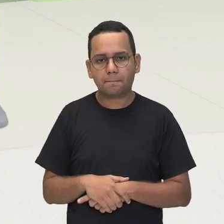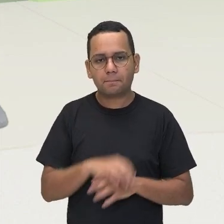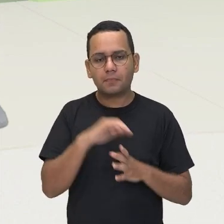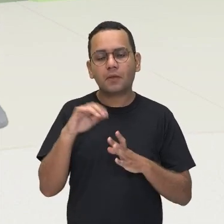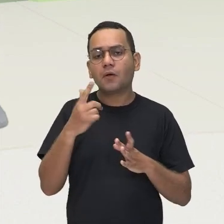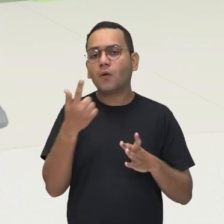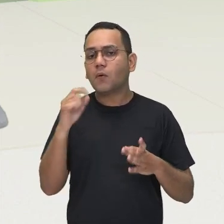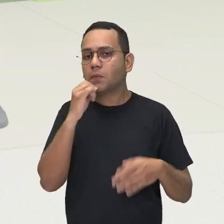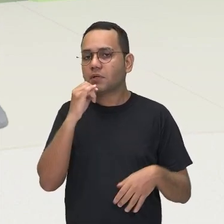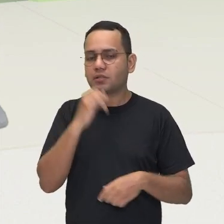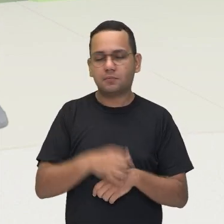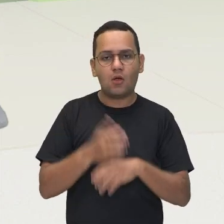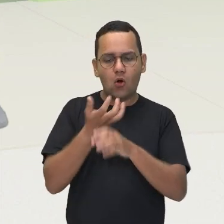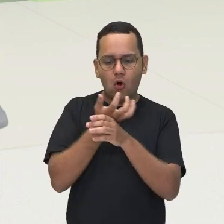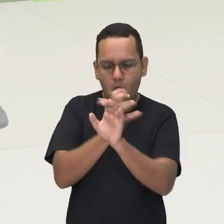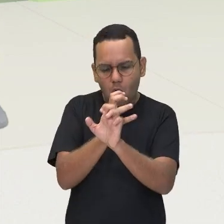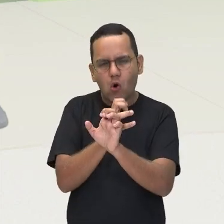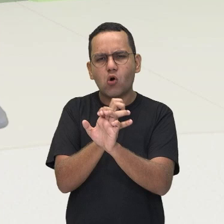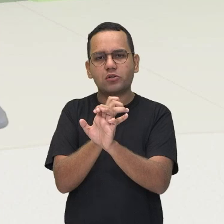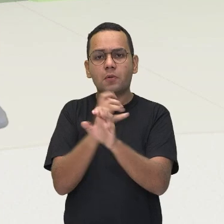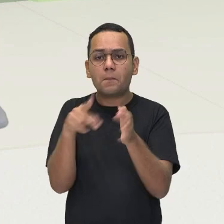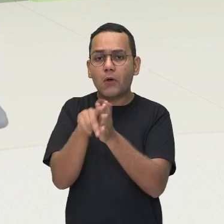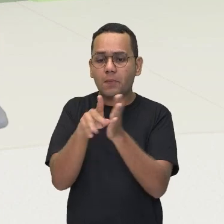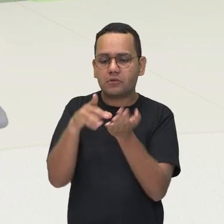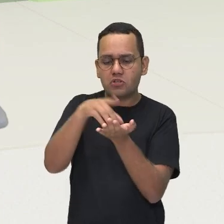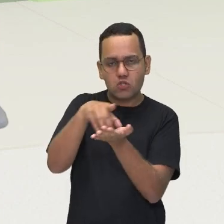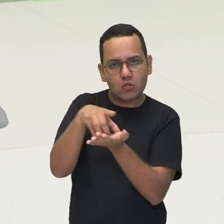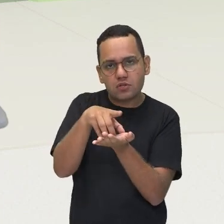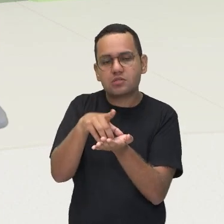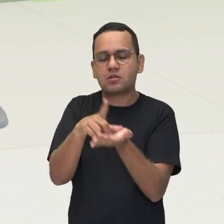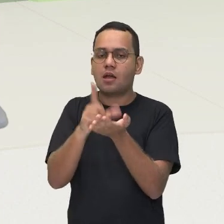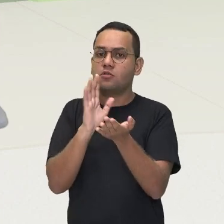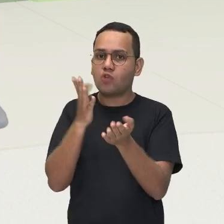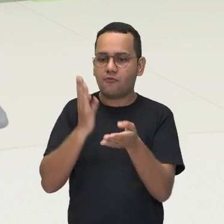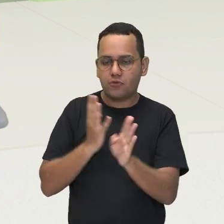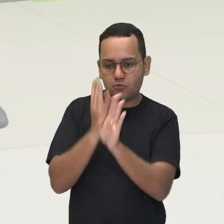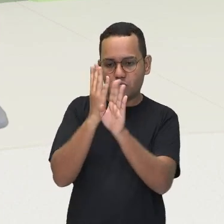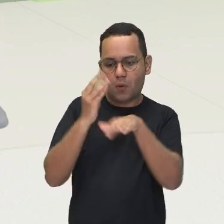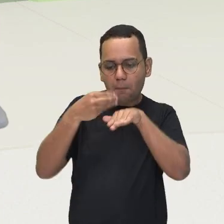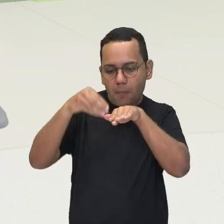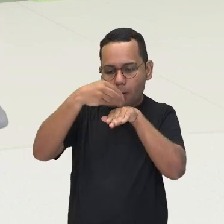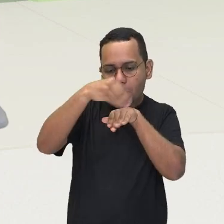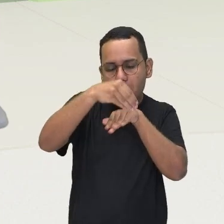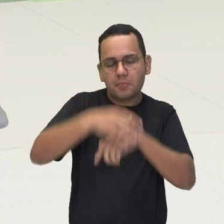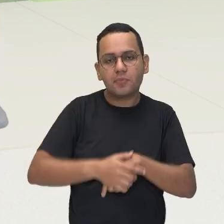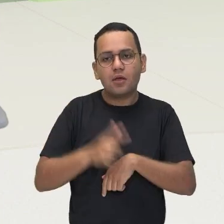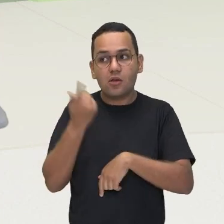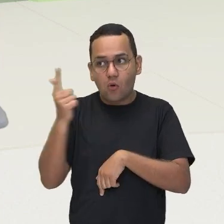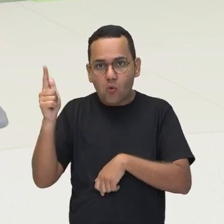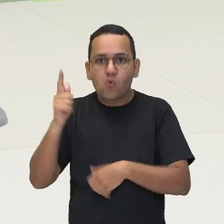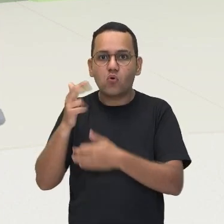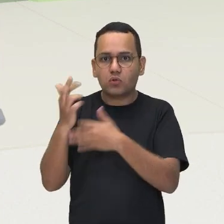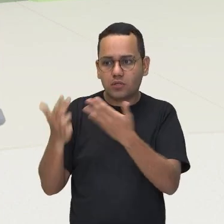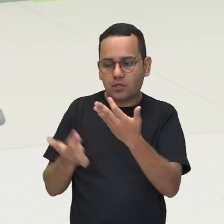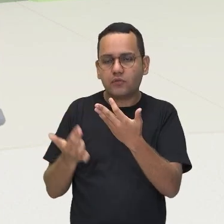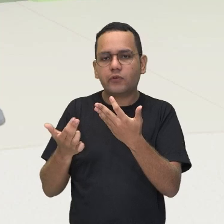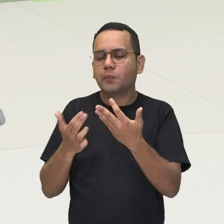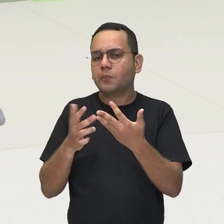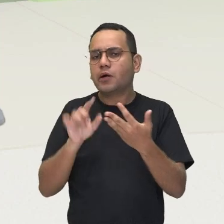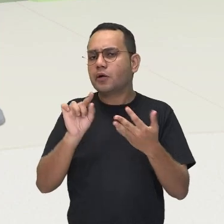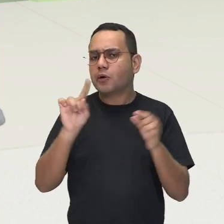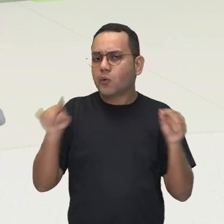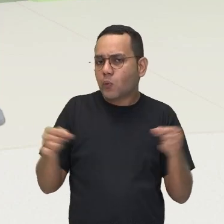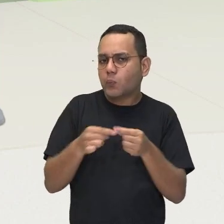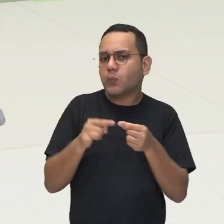né, fossilizados de dinossauros, de outros seres vivos, todos esses são caracterizados